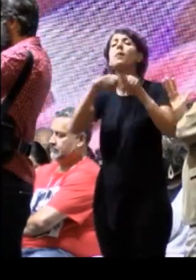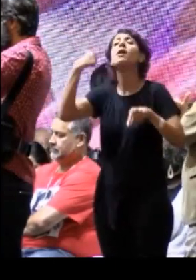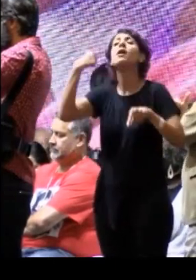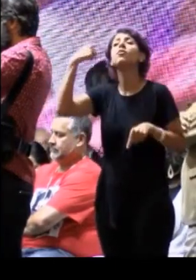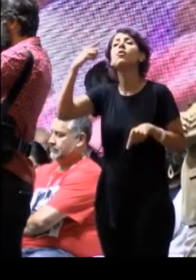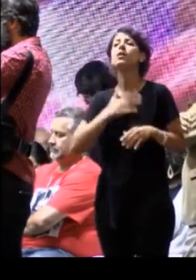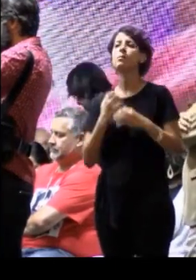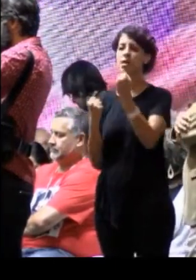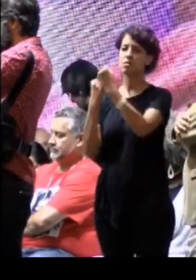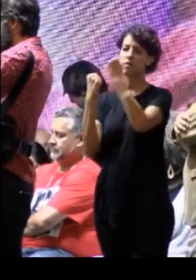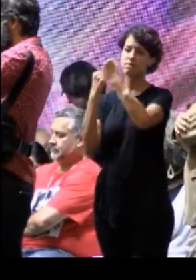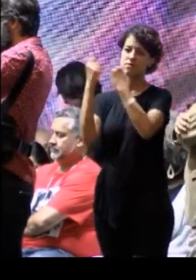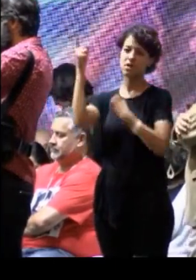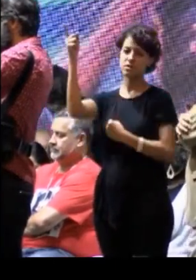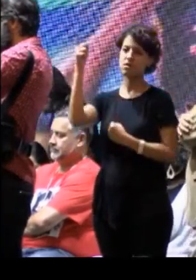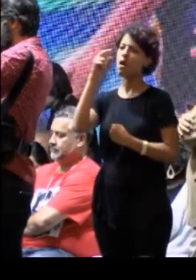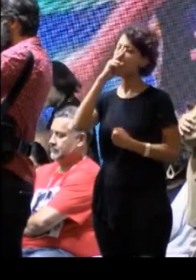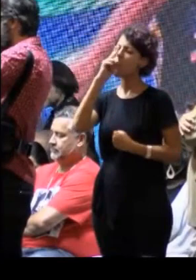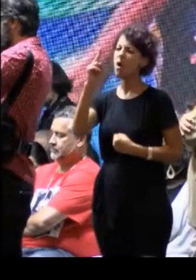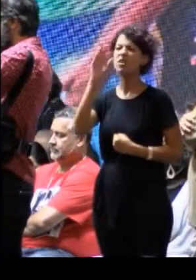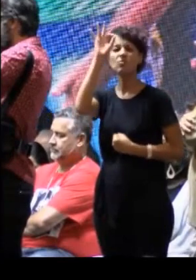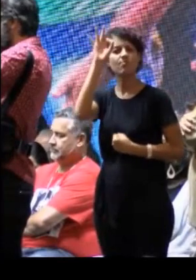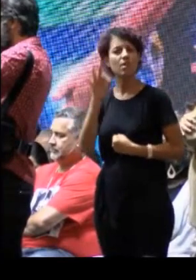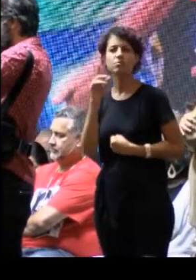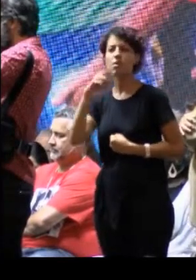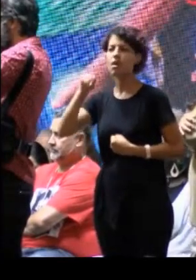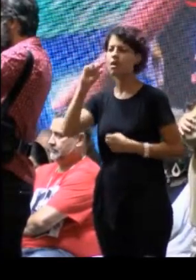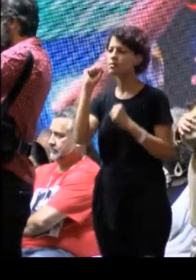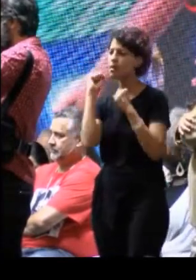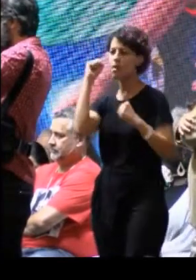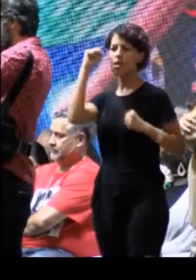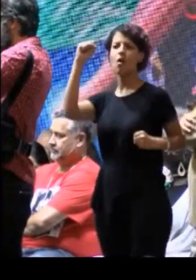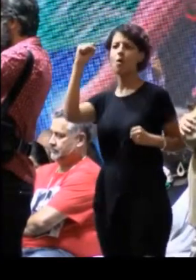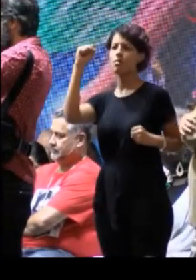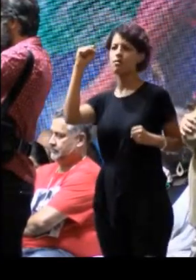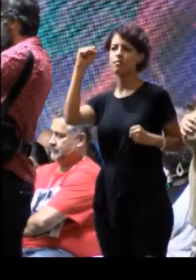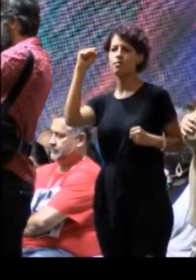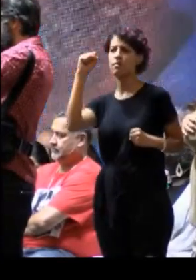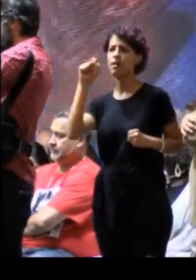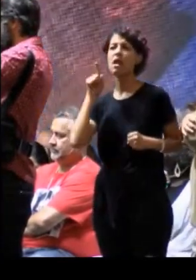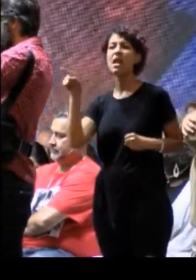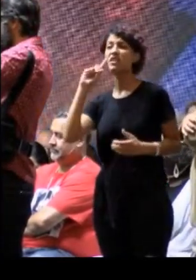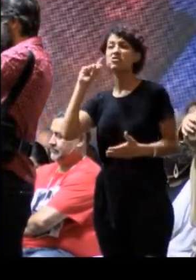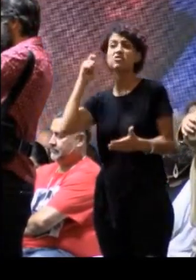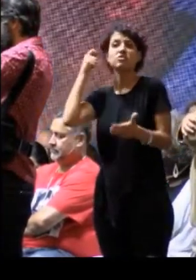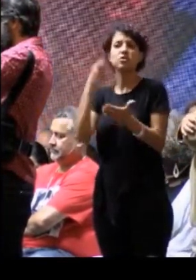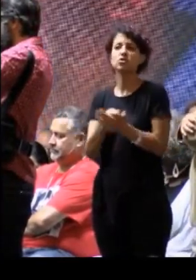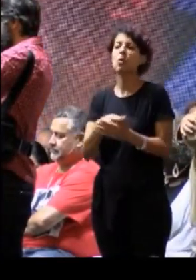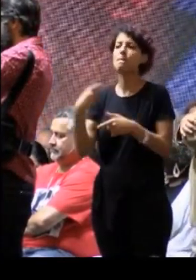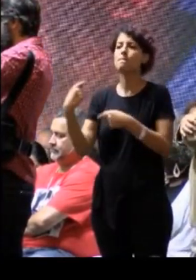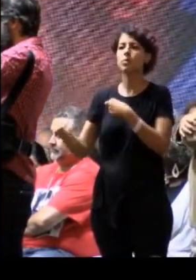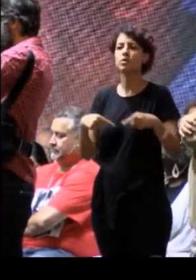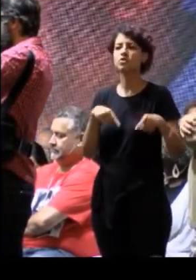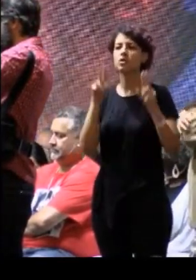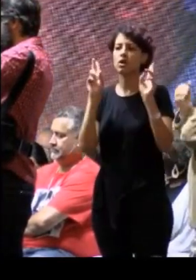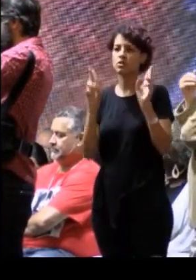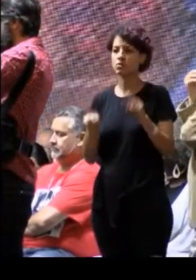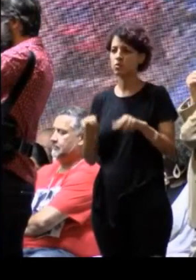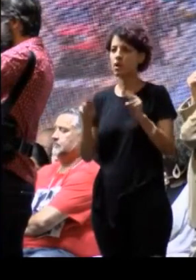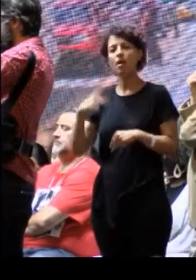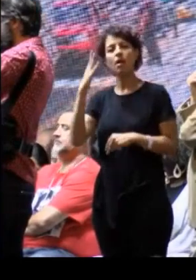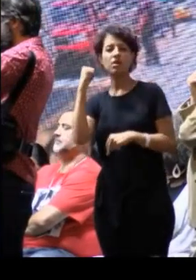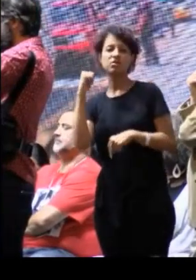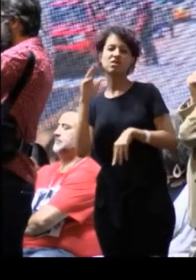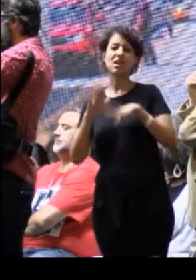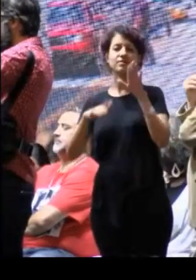minha defesa, que eu acho que foram verdadeiros heróis e nunca tomaram uma decisão política. Eu sei que, às vezes, as pessoas